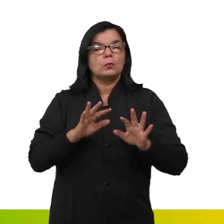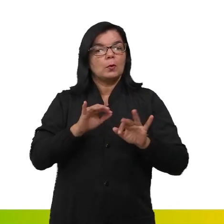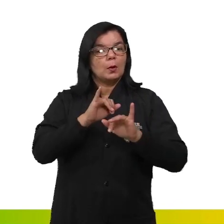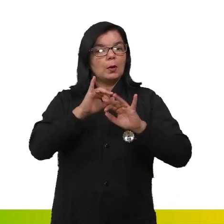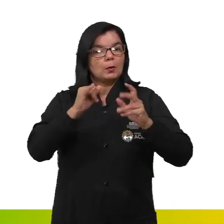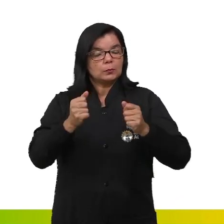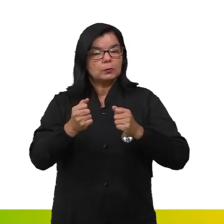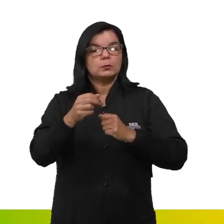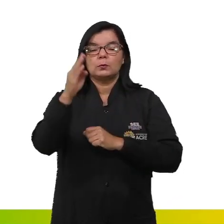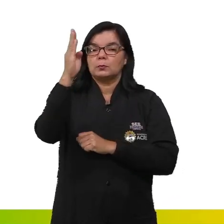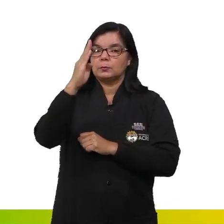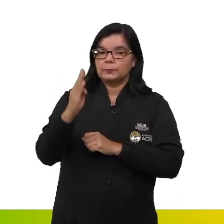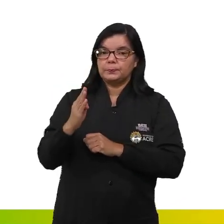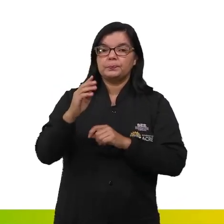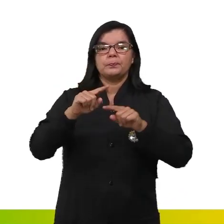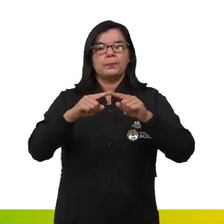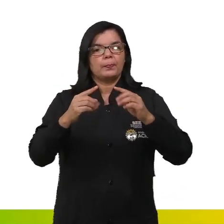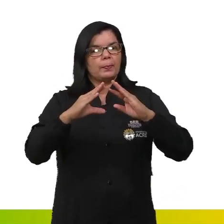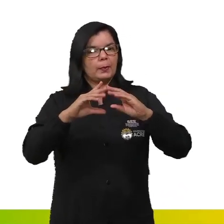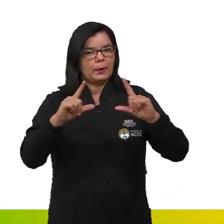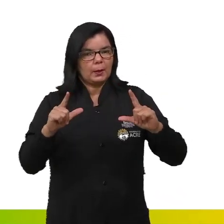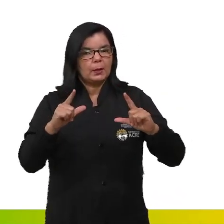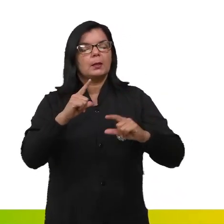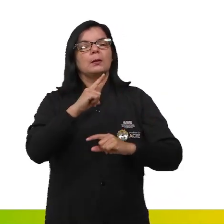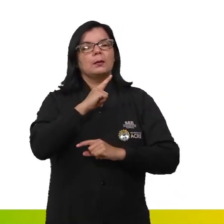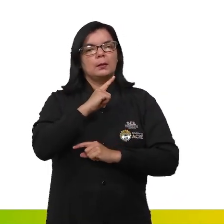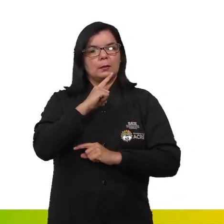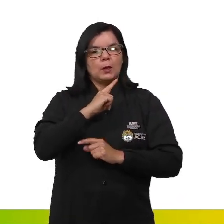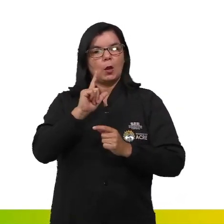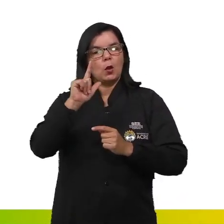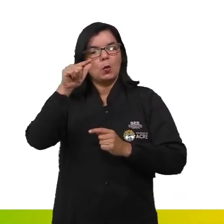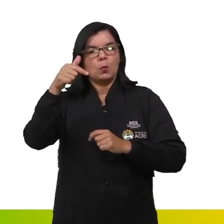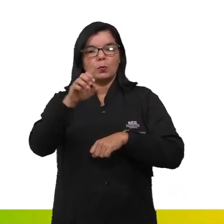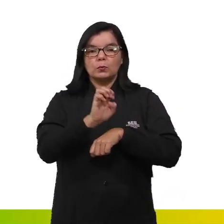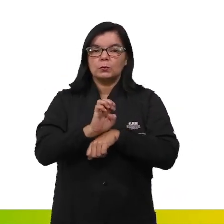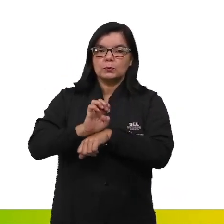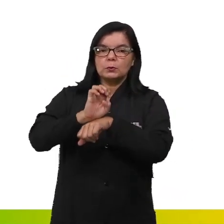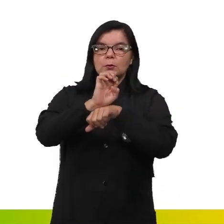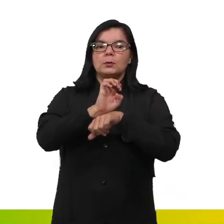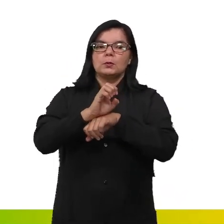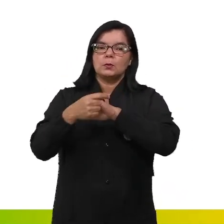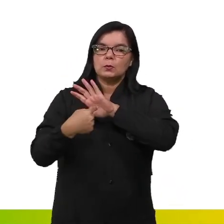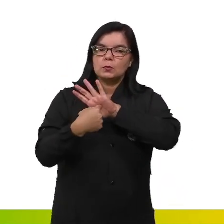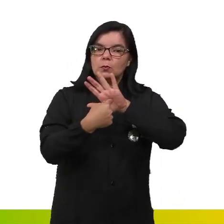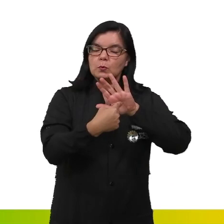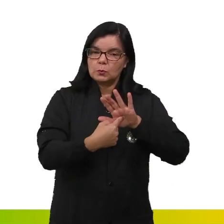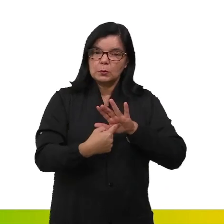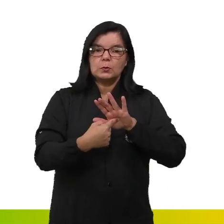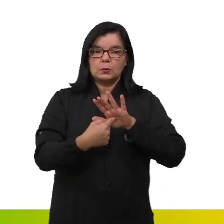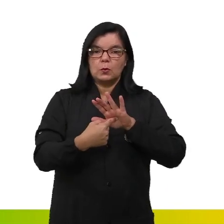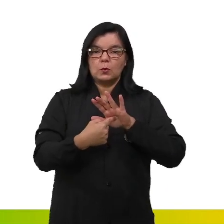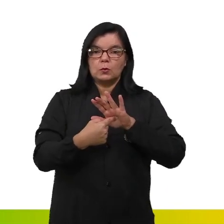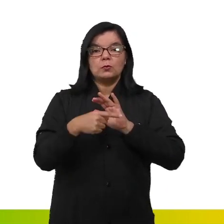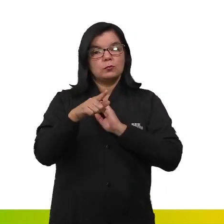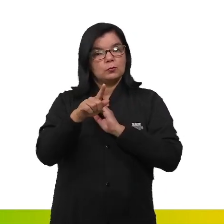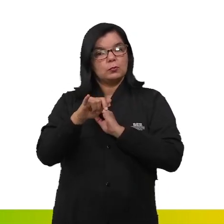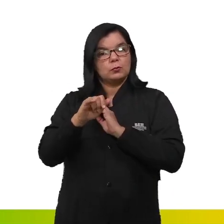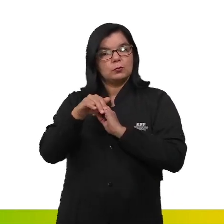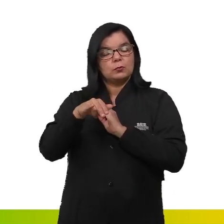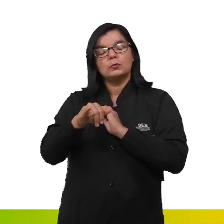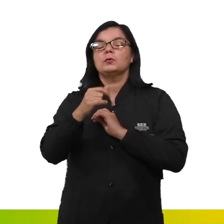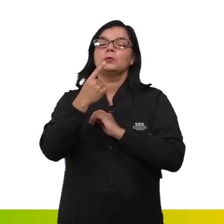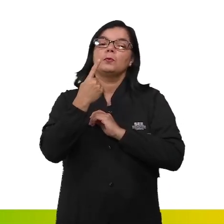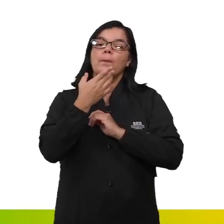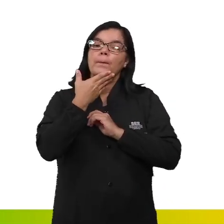em relação ao Brasil. Mas é claro que existem outros estados que apresentam um índice de Gini melhor. A gente